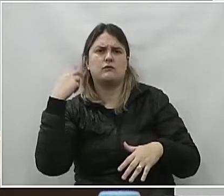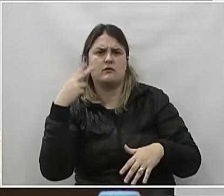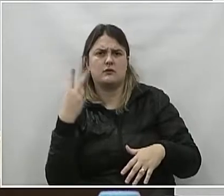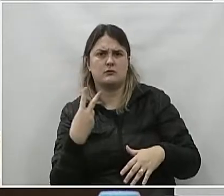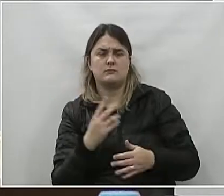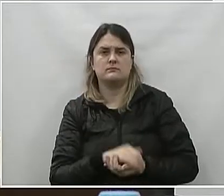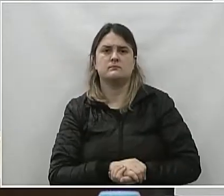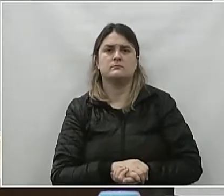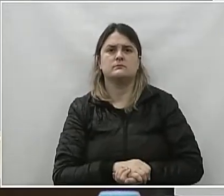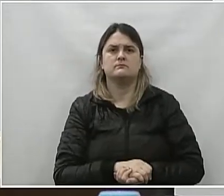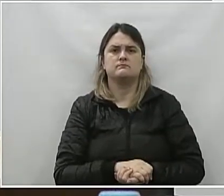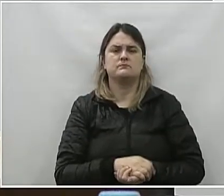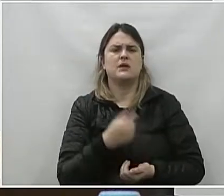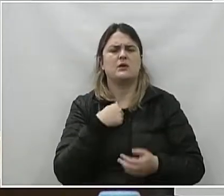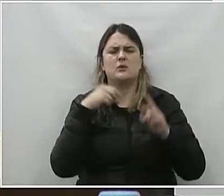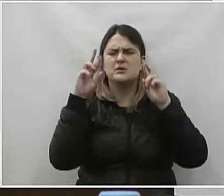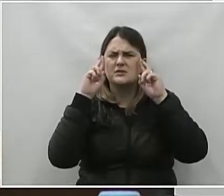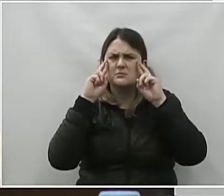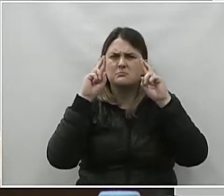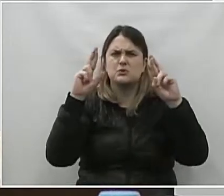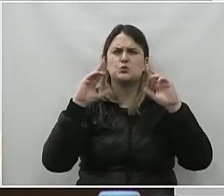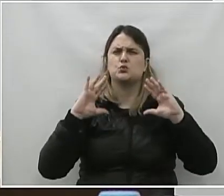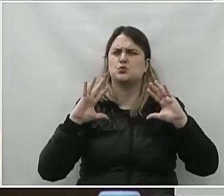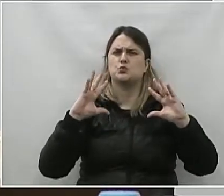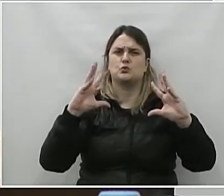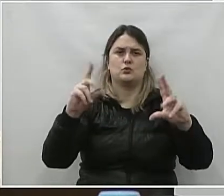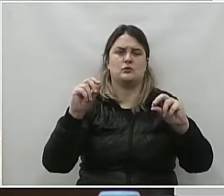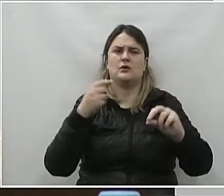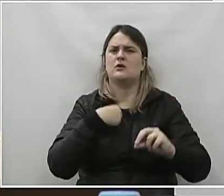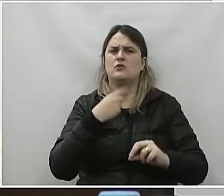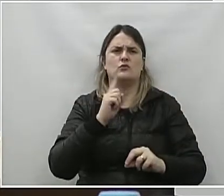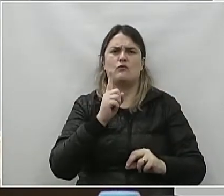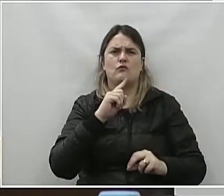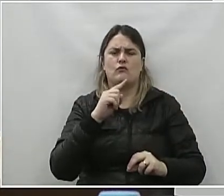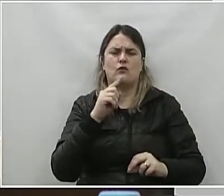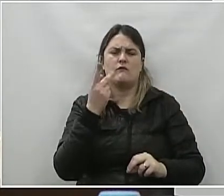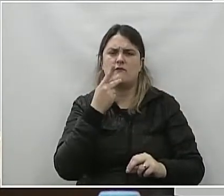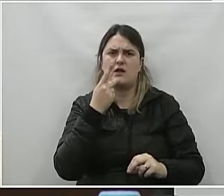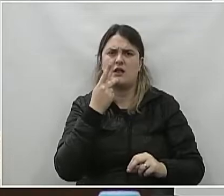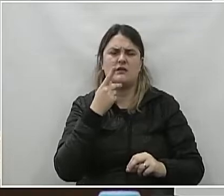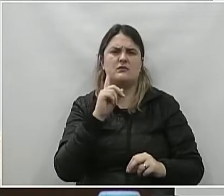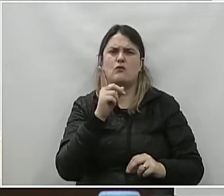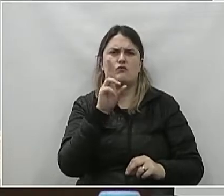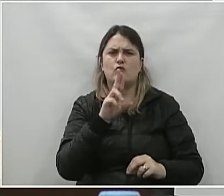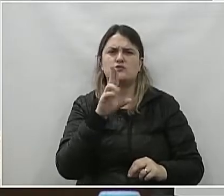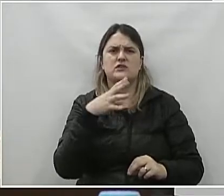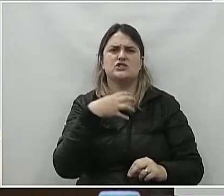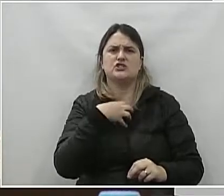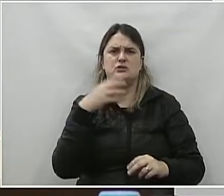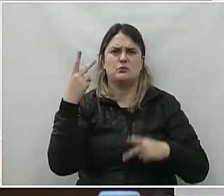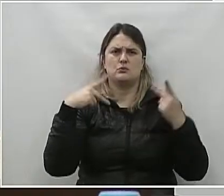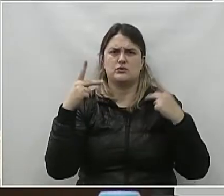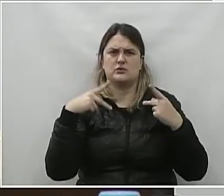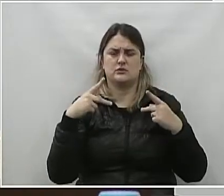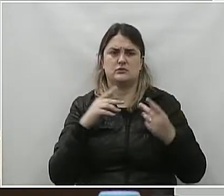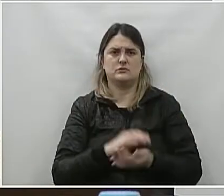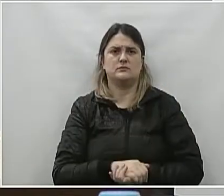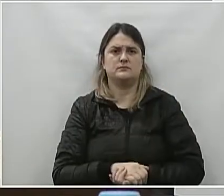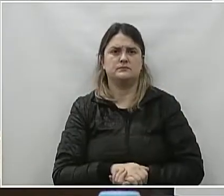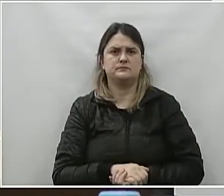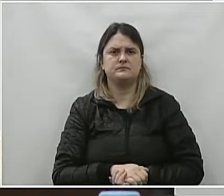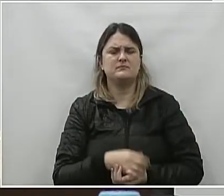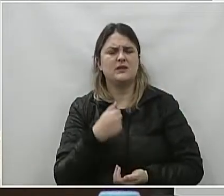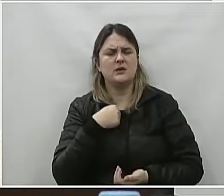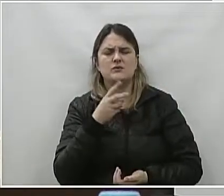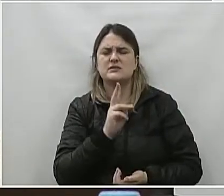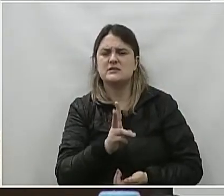meu. Eu respeito todo mundo. E não vou usar dessa forma de política enquanto não fizerem isso comigo. Mas eu